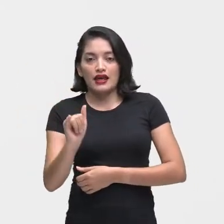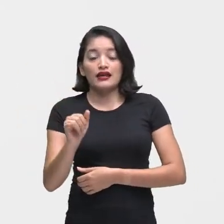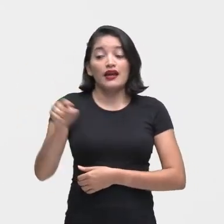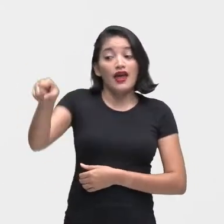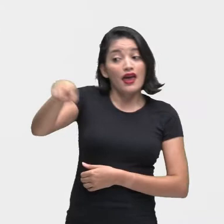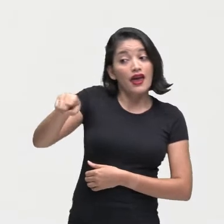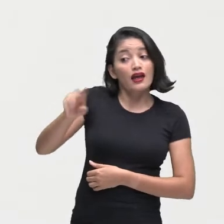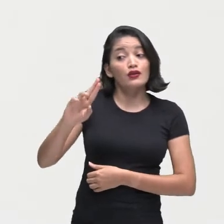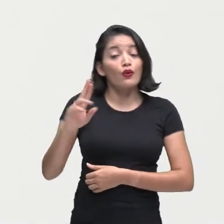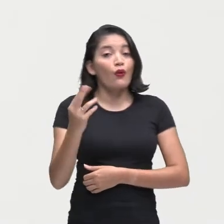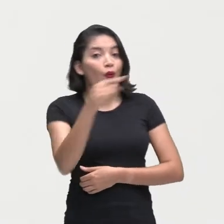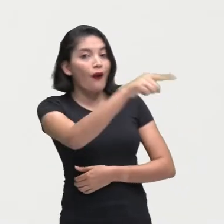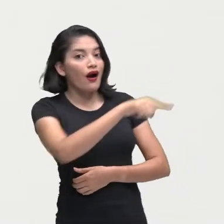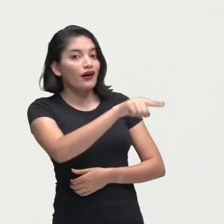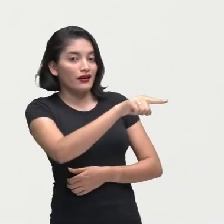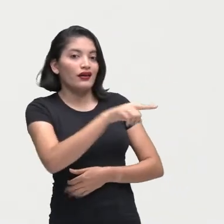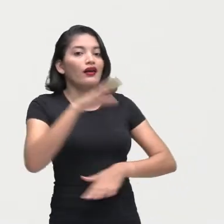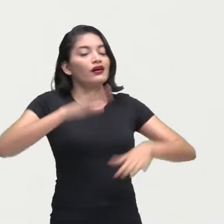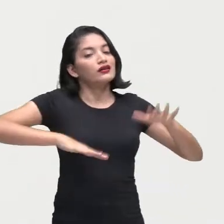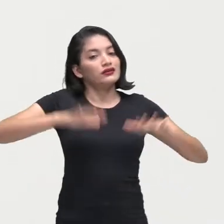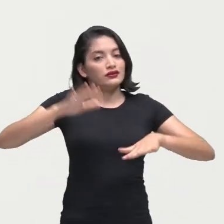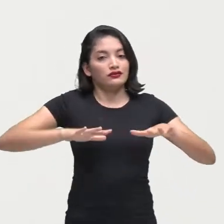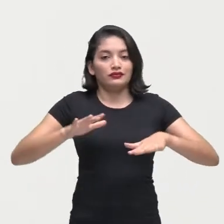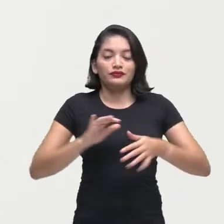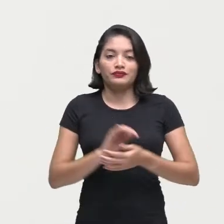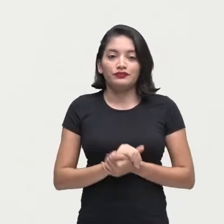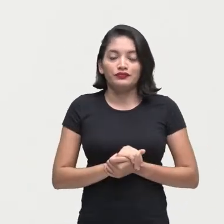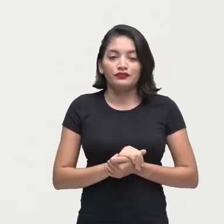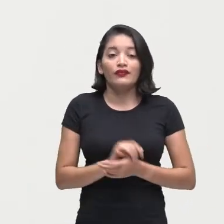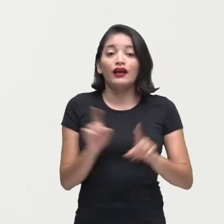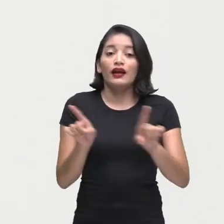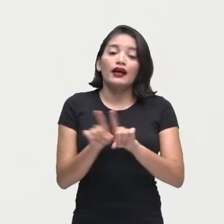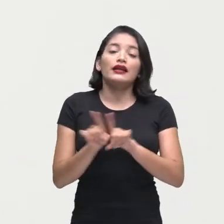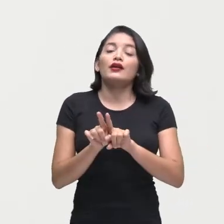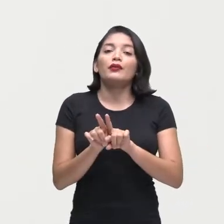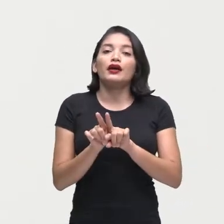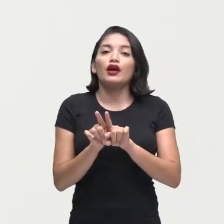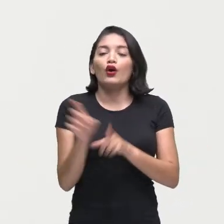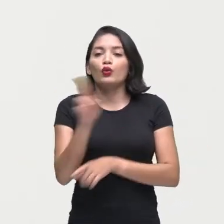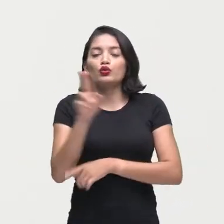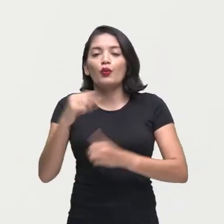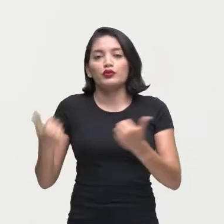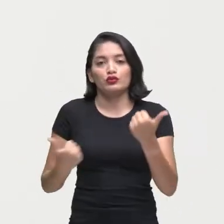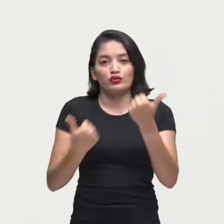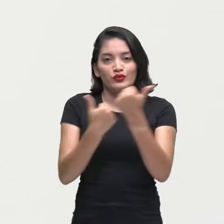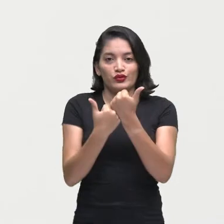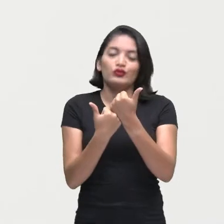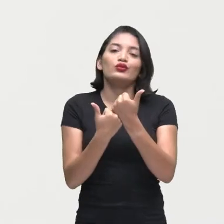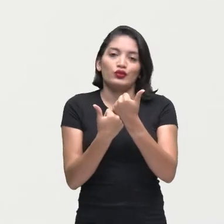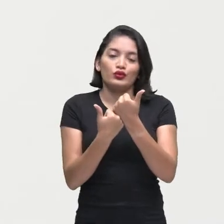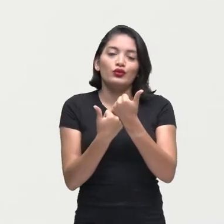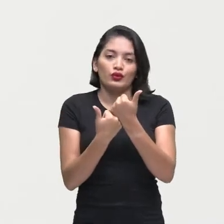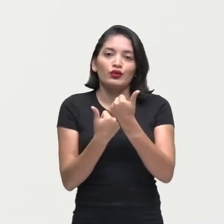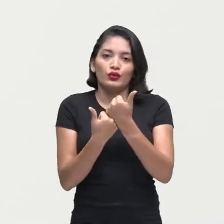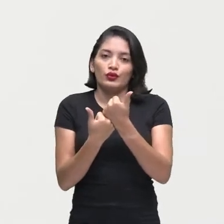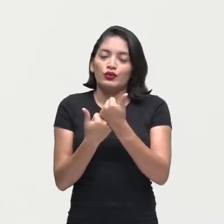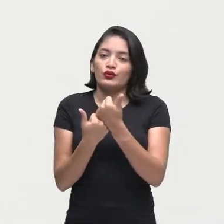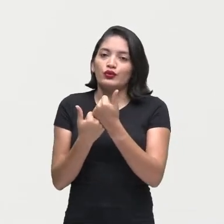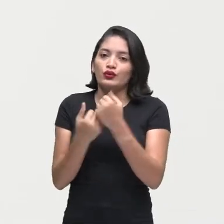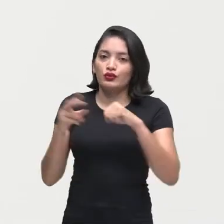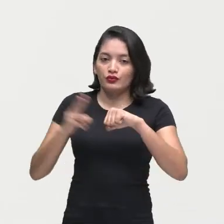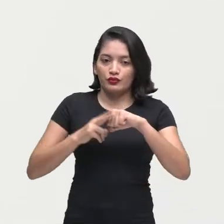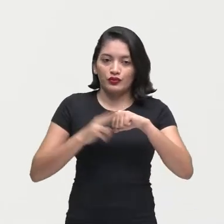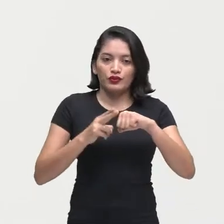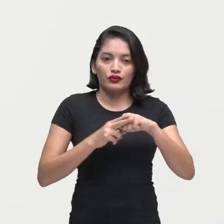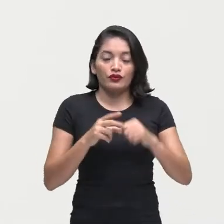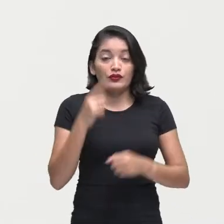ou elas pode ser para coisas objetos animais e também os nomes que substituem os pronomes Pedro em Dani